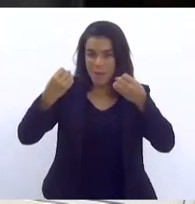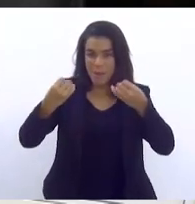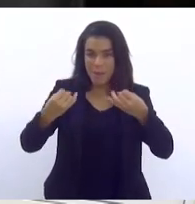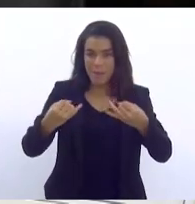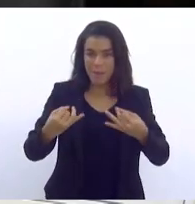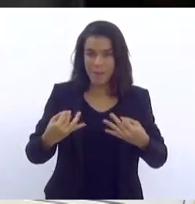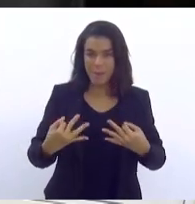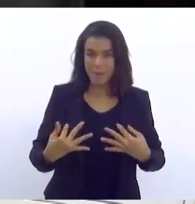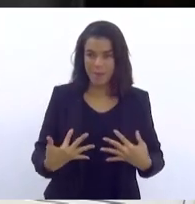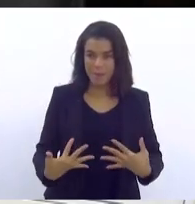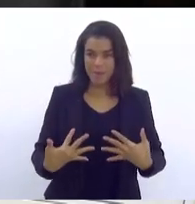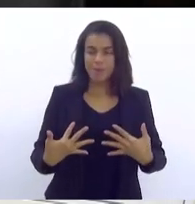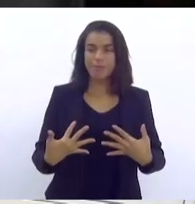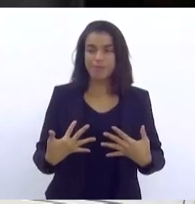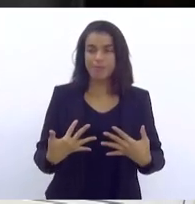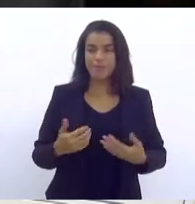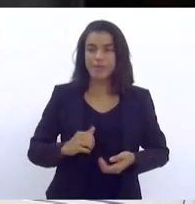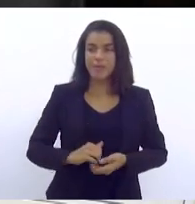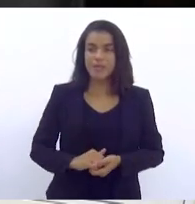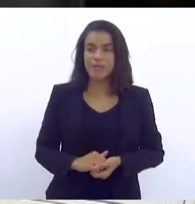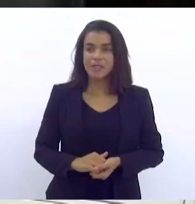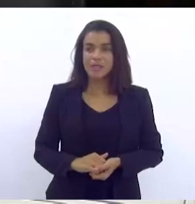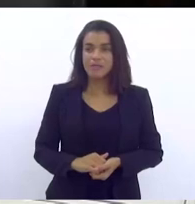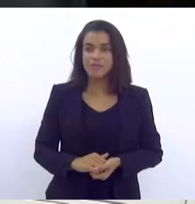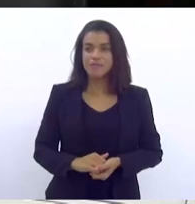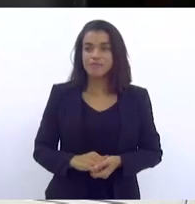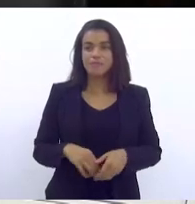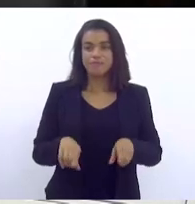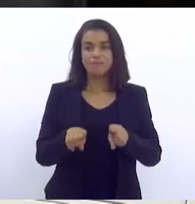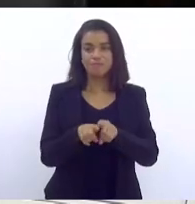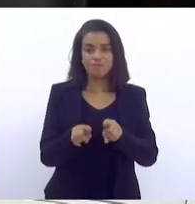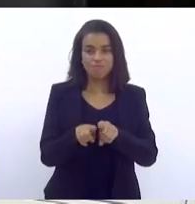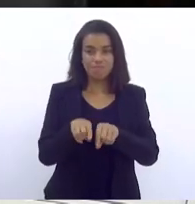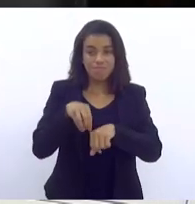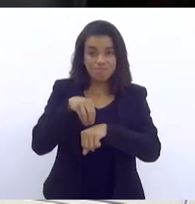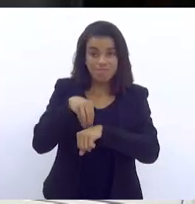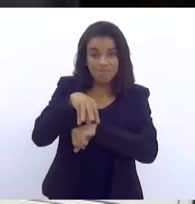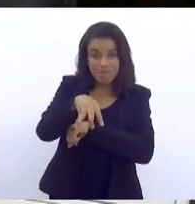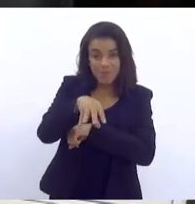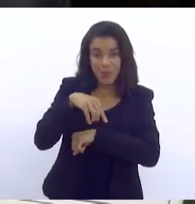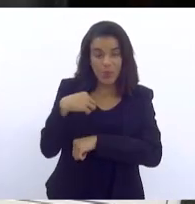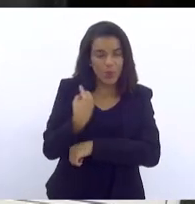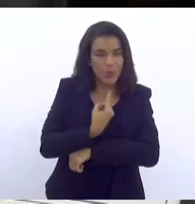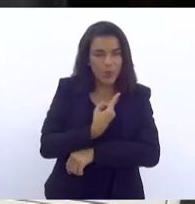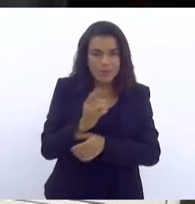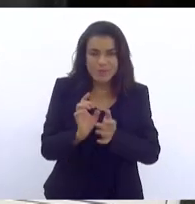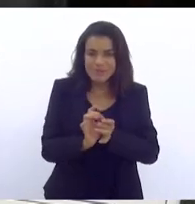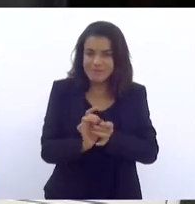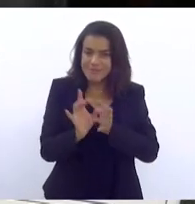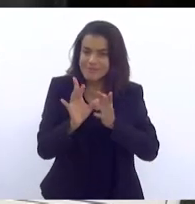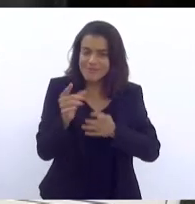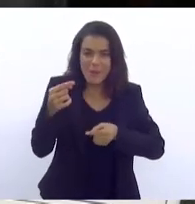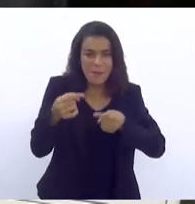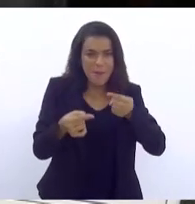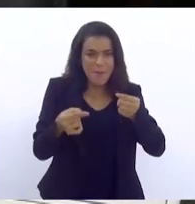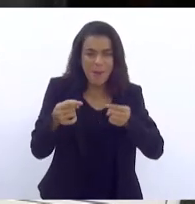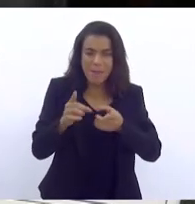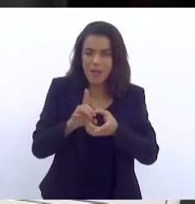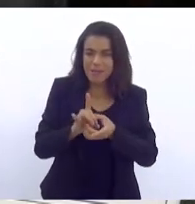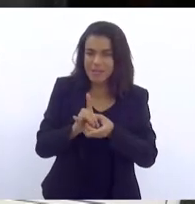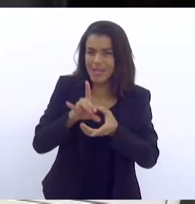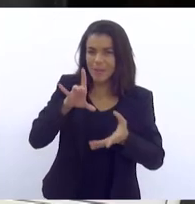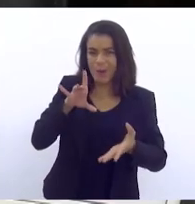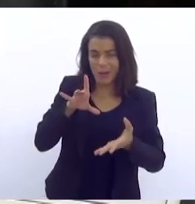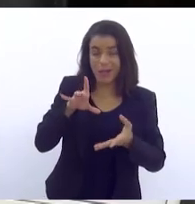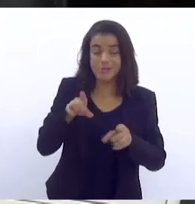aí que estão sendo solicitados eh dizer que a gente tá sempre aberto aí pro debate democrático